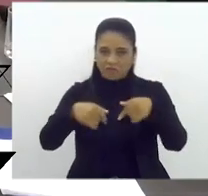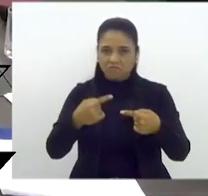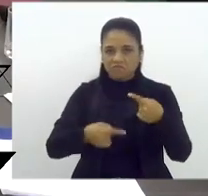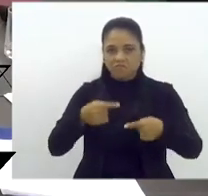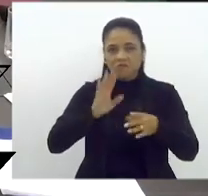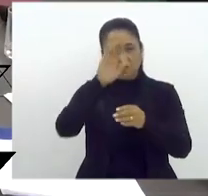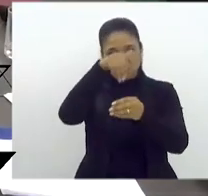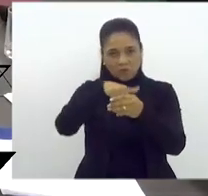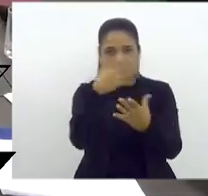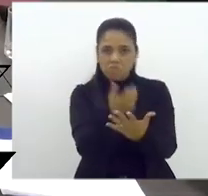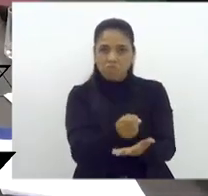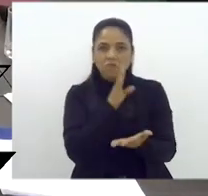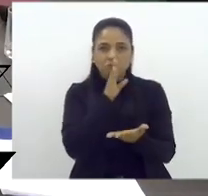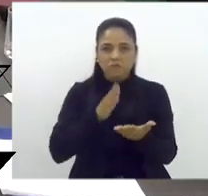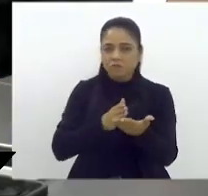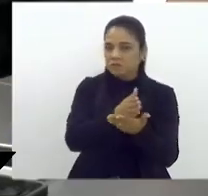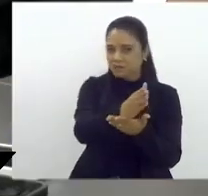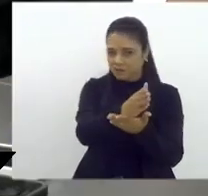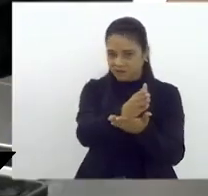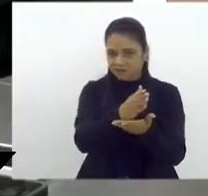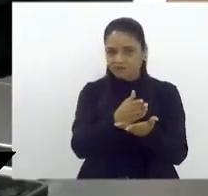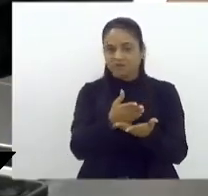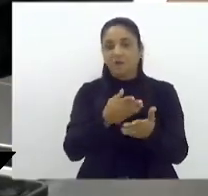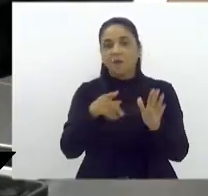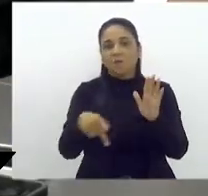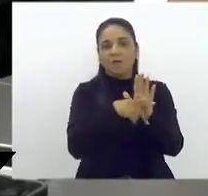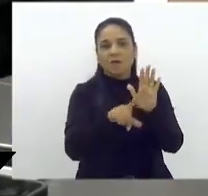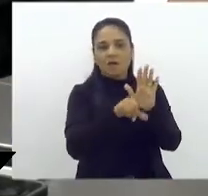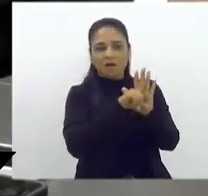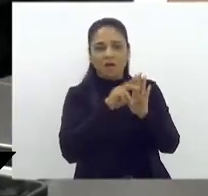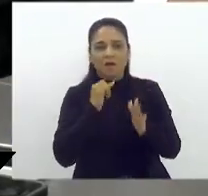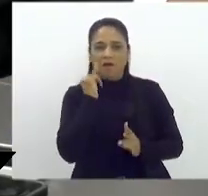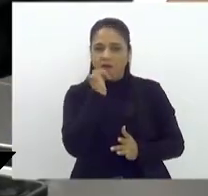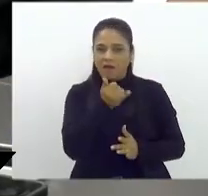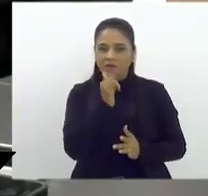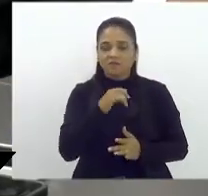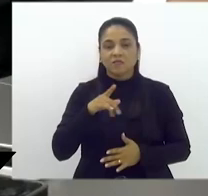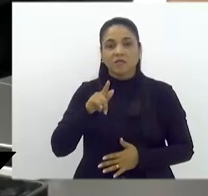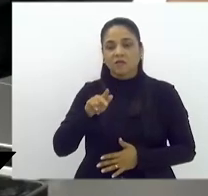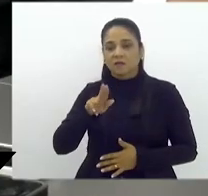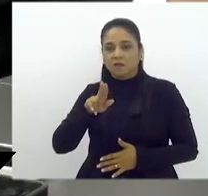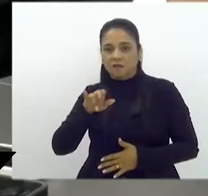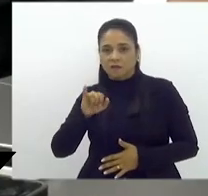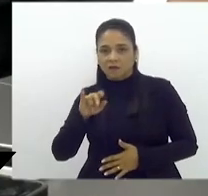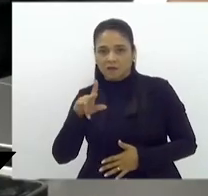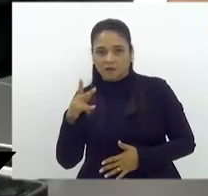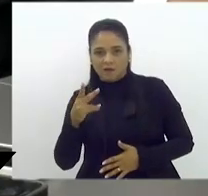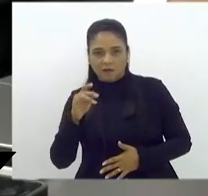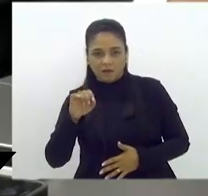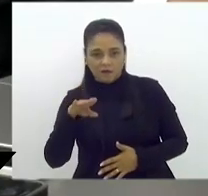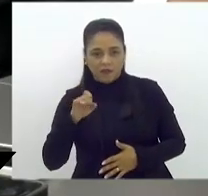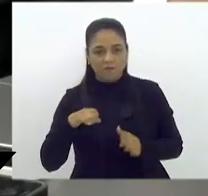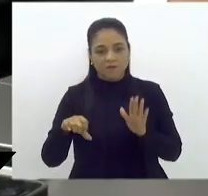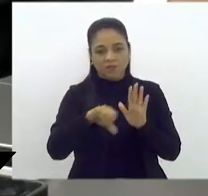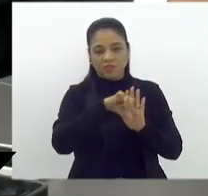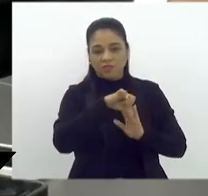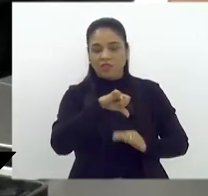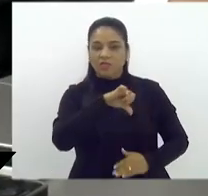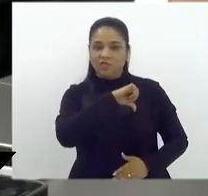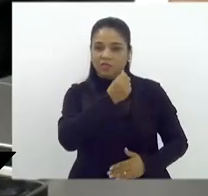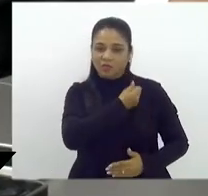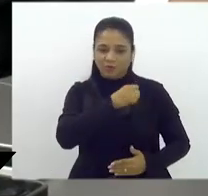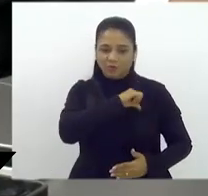votação, senhores que aprovam, permaneçam como estão, aprovado. Projetos de relatoria do deputado Guilherme Delaroli. Item 9 da pauta, o PL